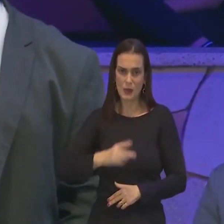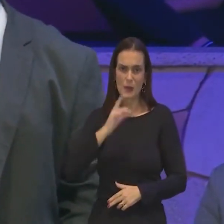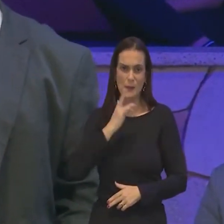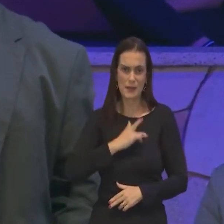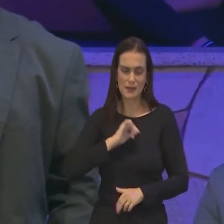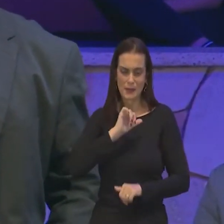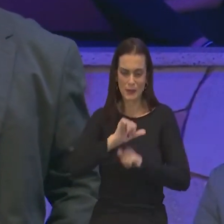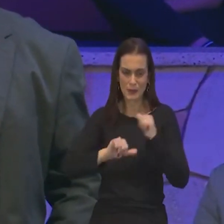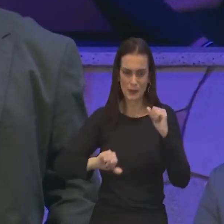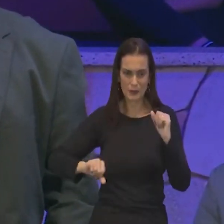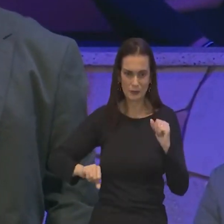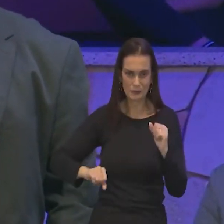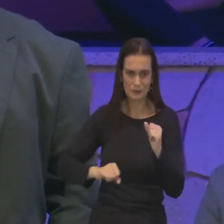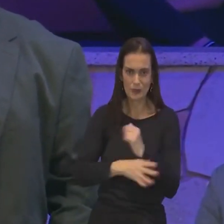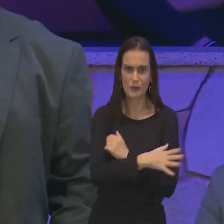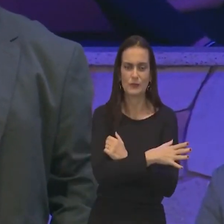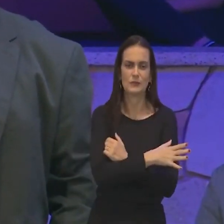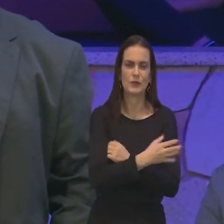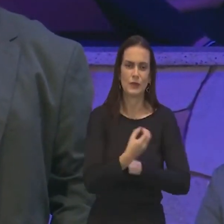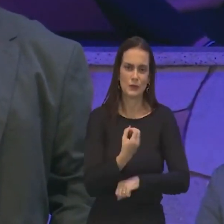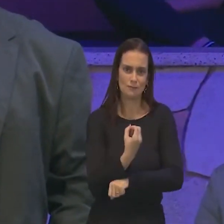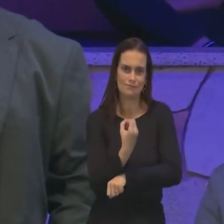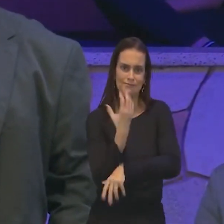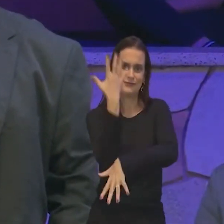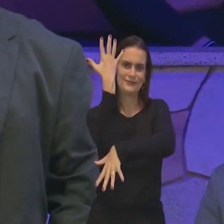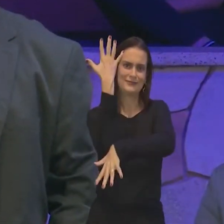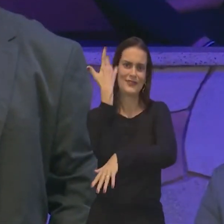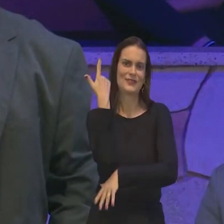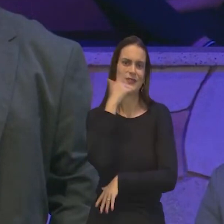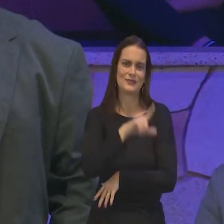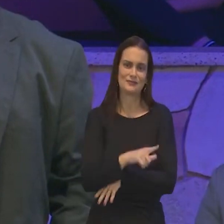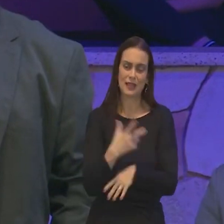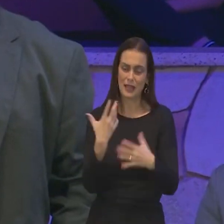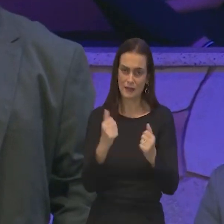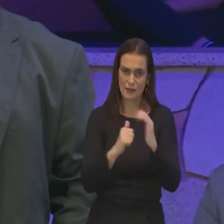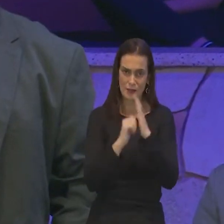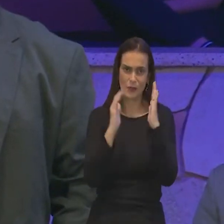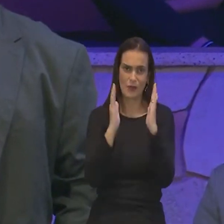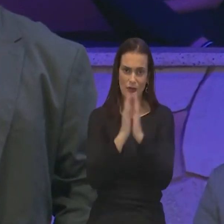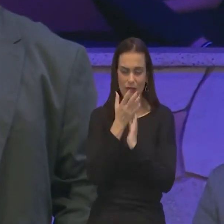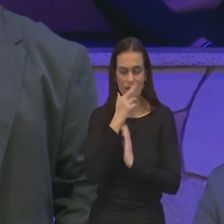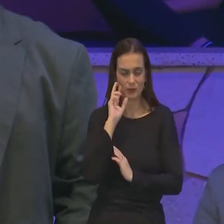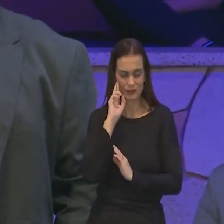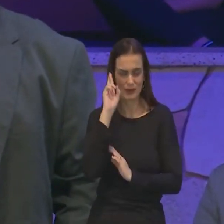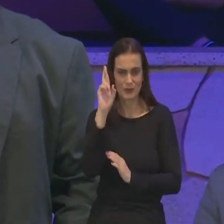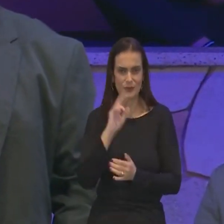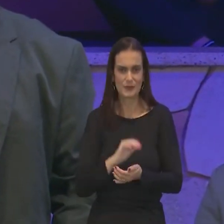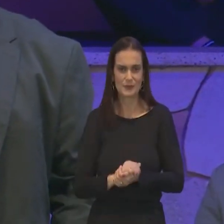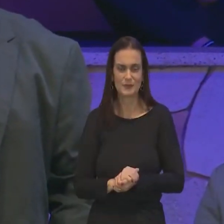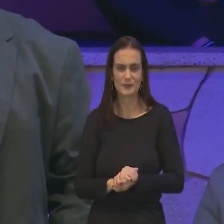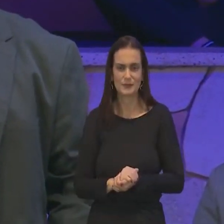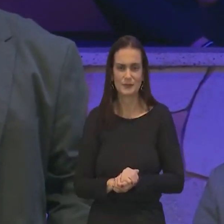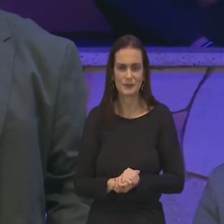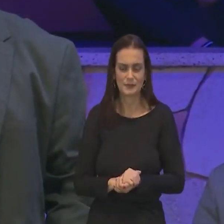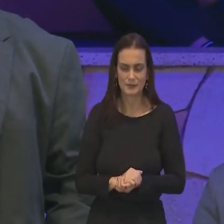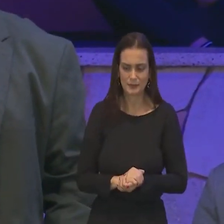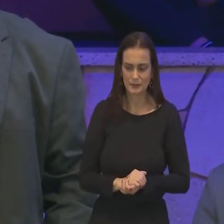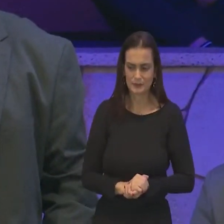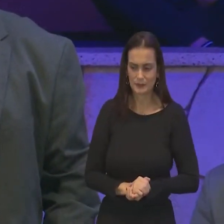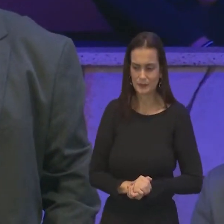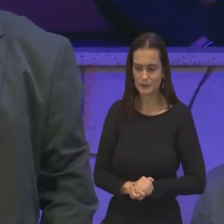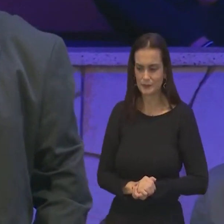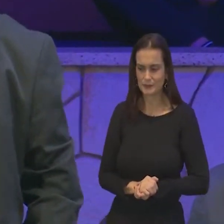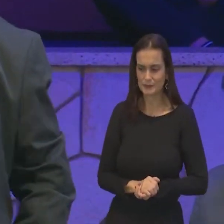querido, e me colocou aqui. Vamos orar ao Senhor nesse momento, querido. Baixe a sua cabeça, vamos orar.